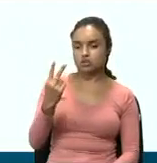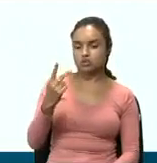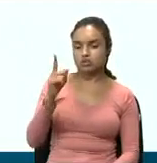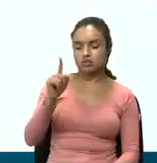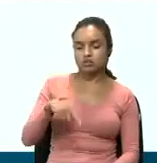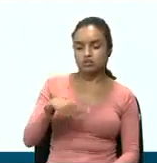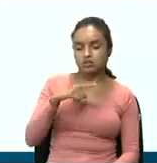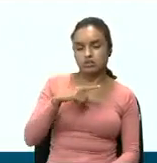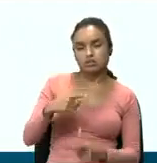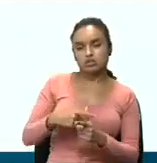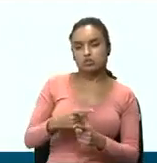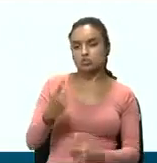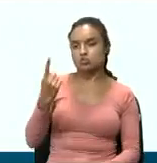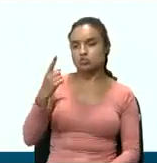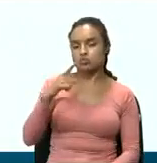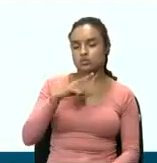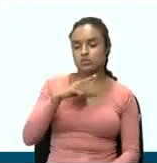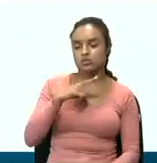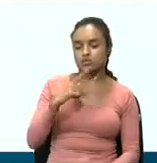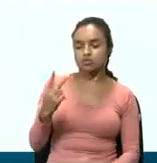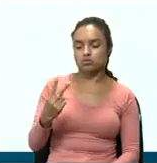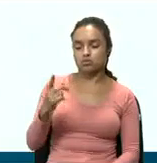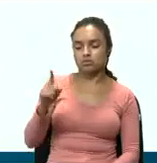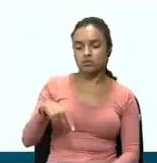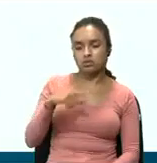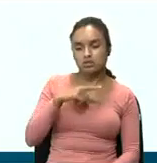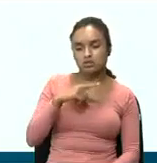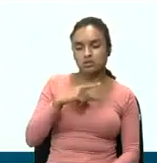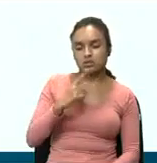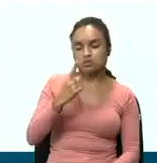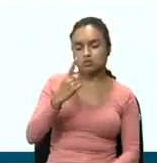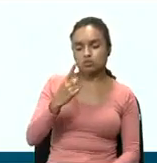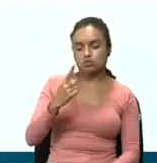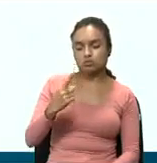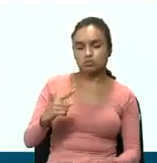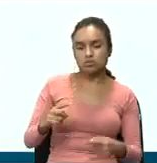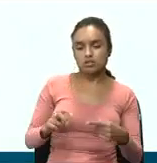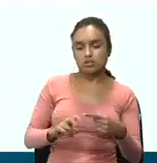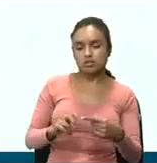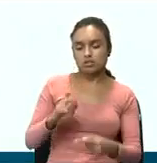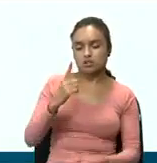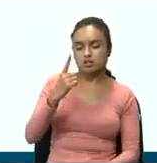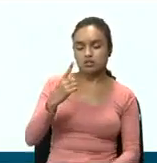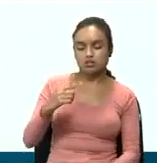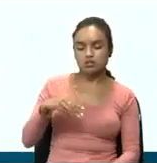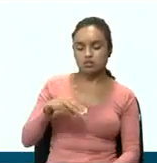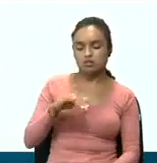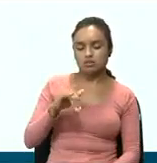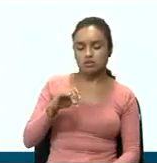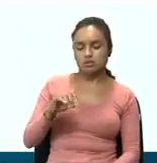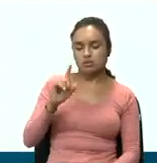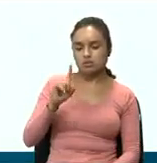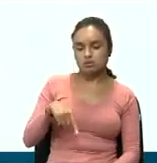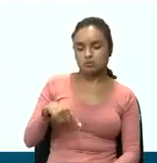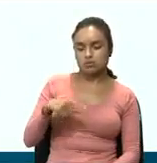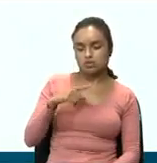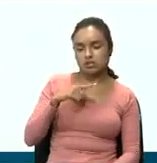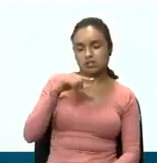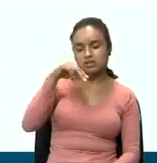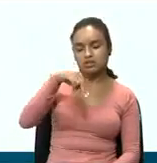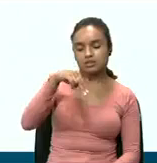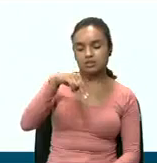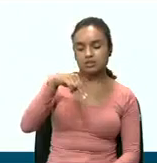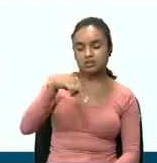tenho 2, então eu tenho meio, né? Aqui, então, eu tenho meio. Então, eu vou ter n